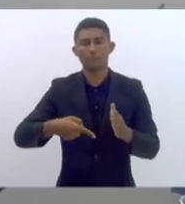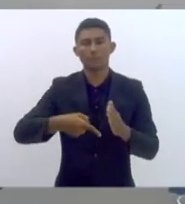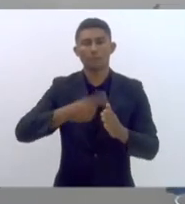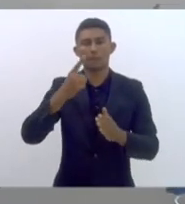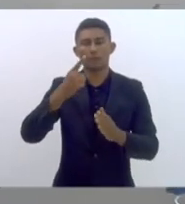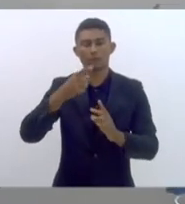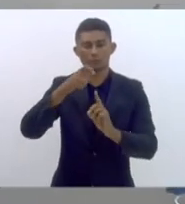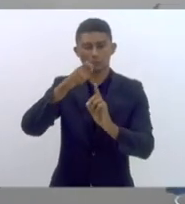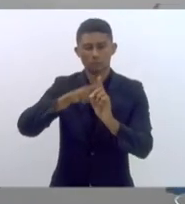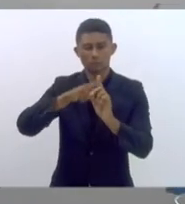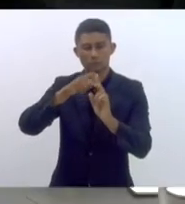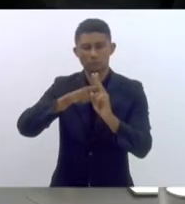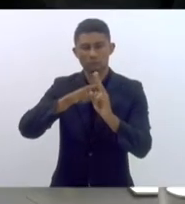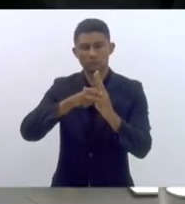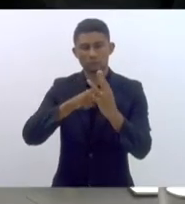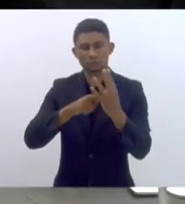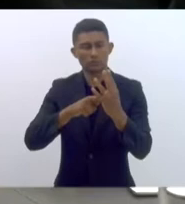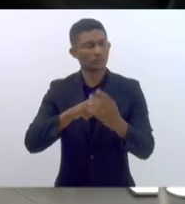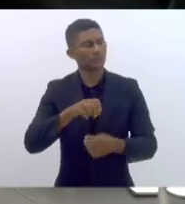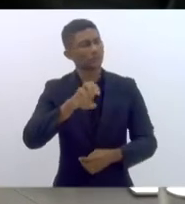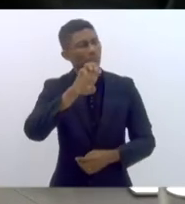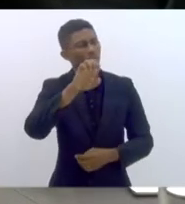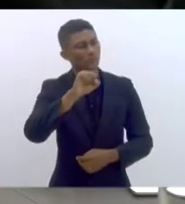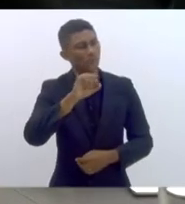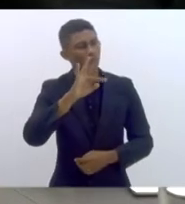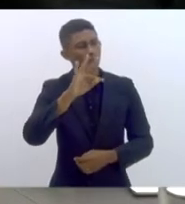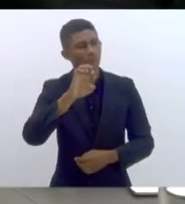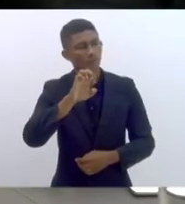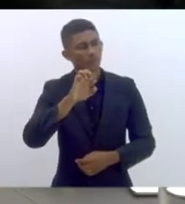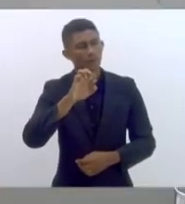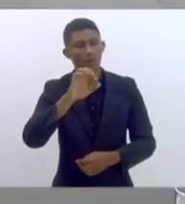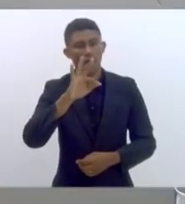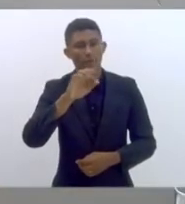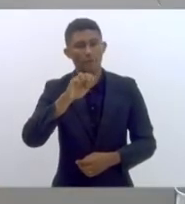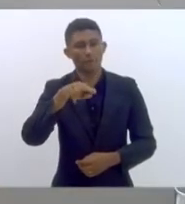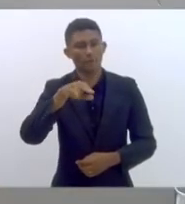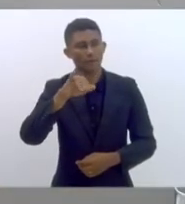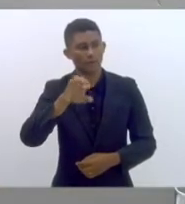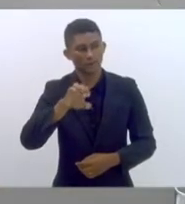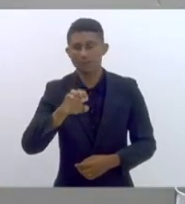quadrimestre... Ah, Stephanie. Stephanie, isso mesmo. É,